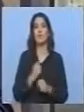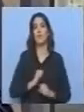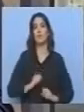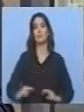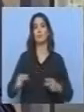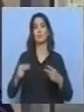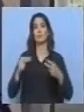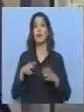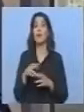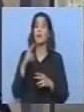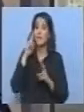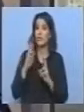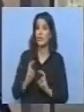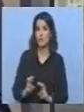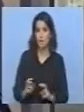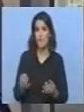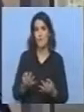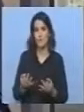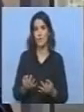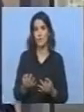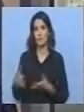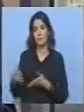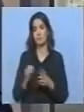ponto de vista de investigação